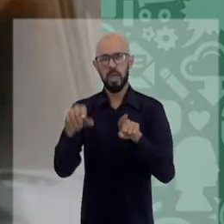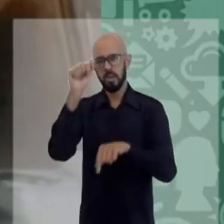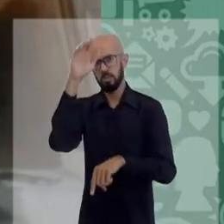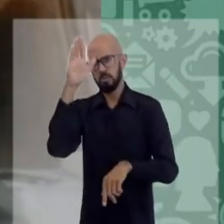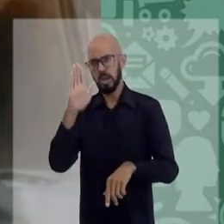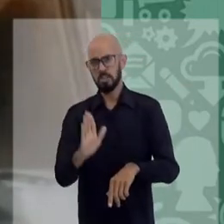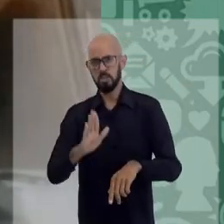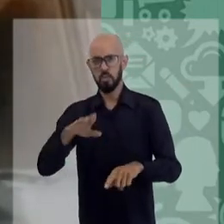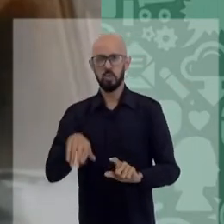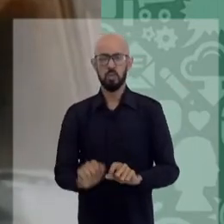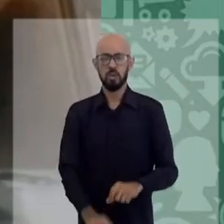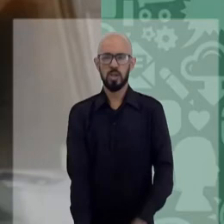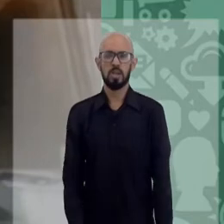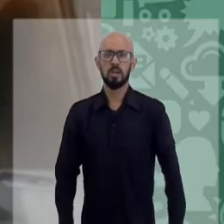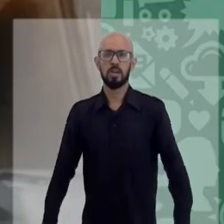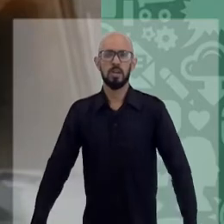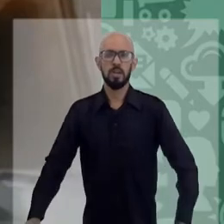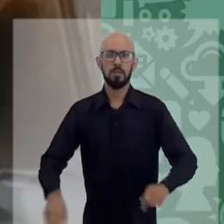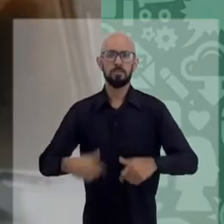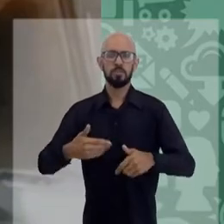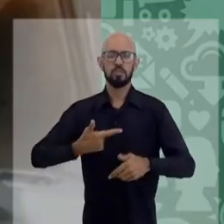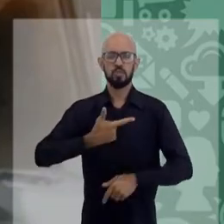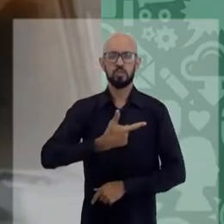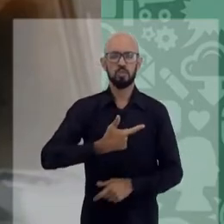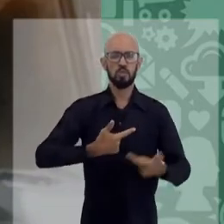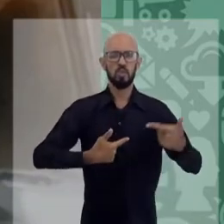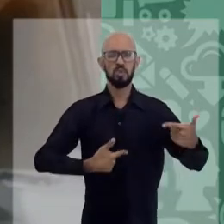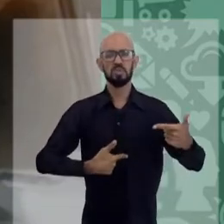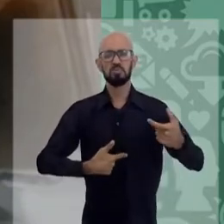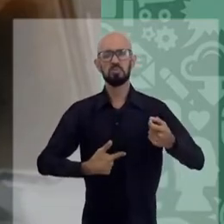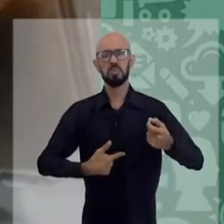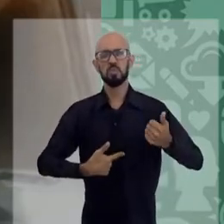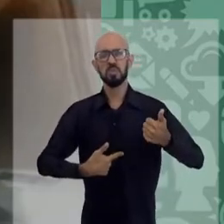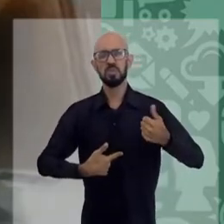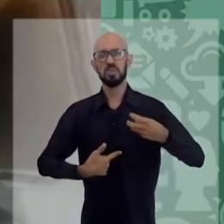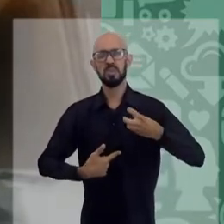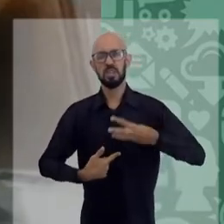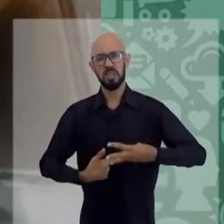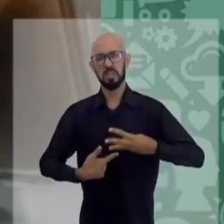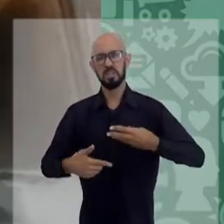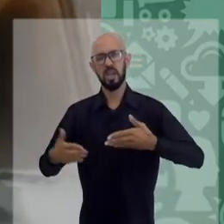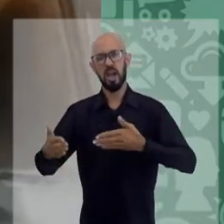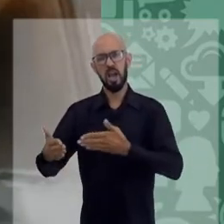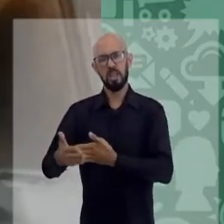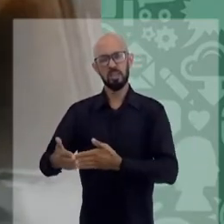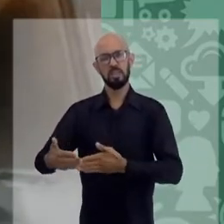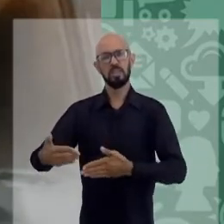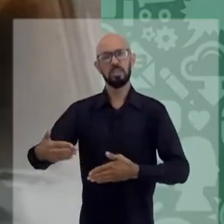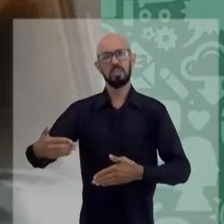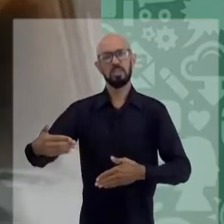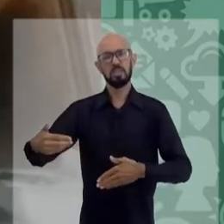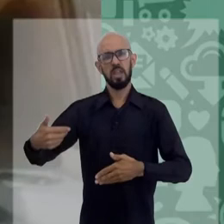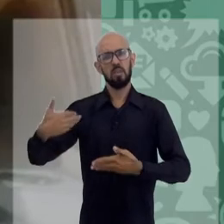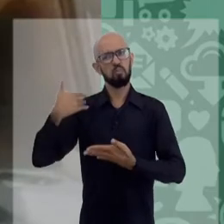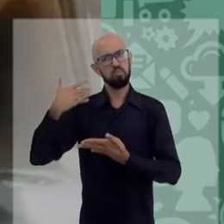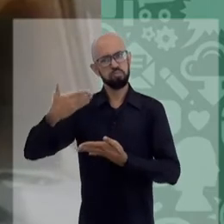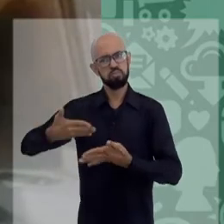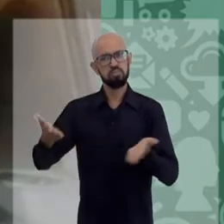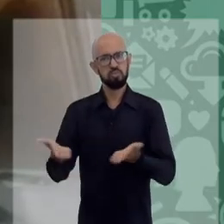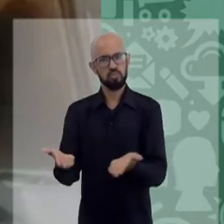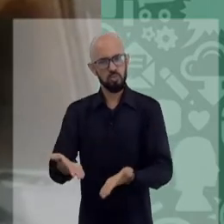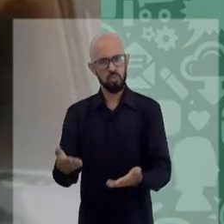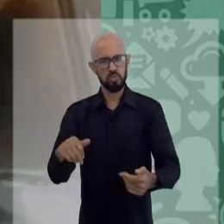vimos nessa batida desde 2013, com as famosas jornadas de junho, que também,